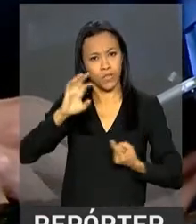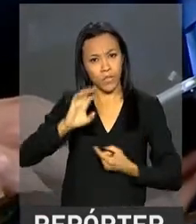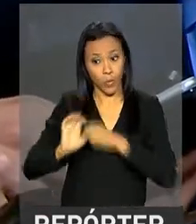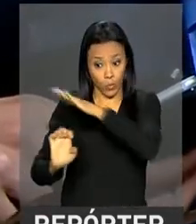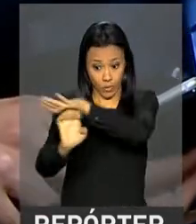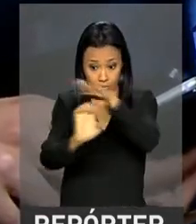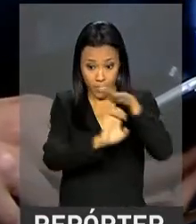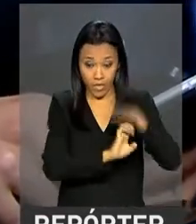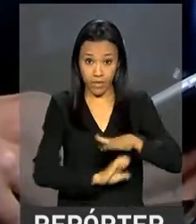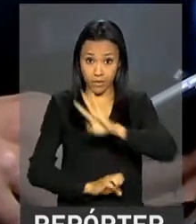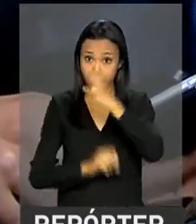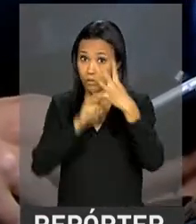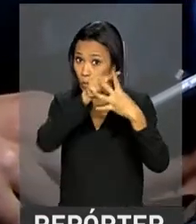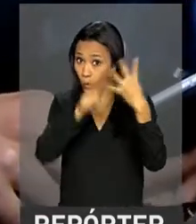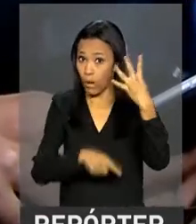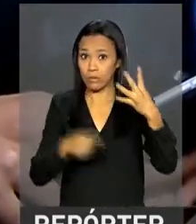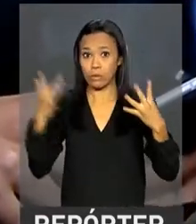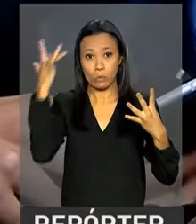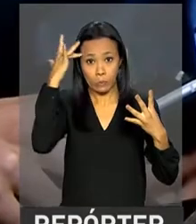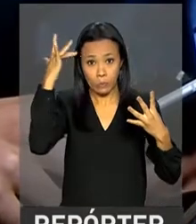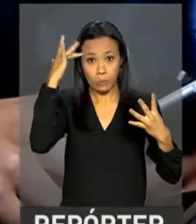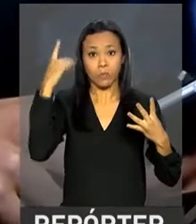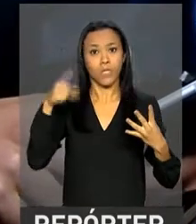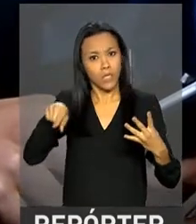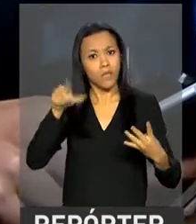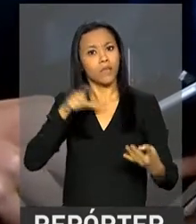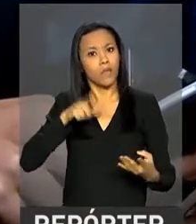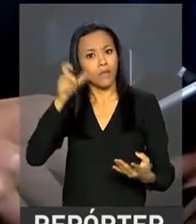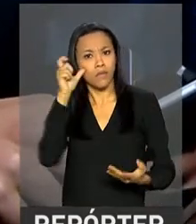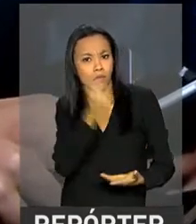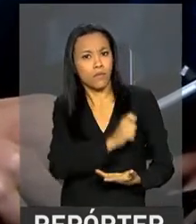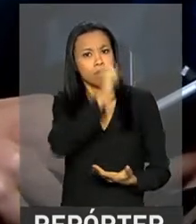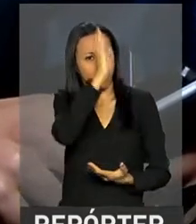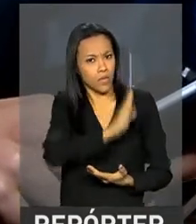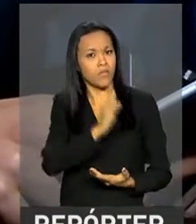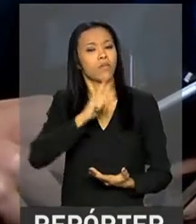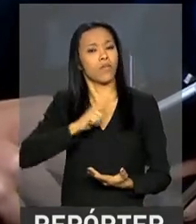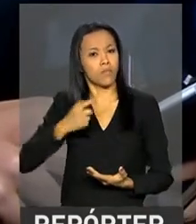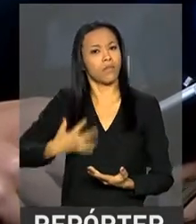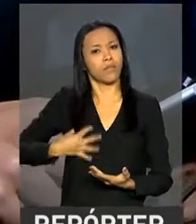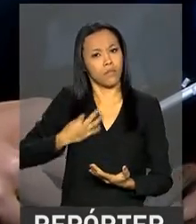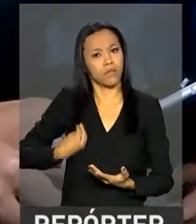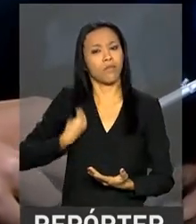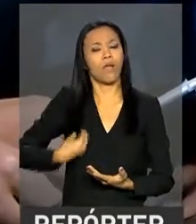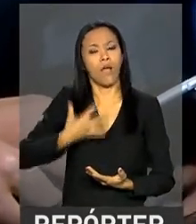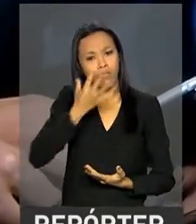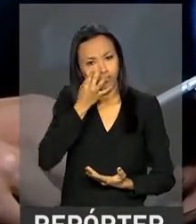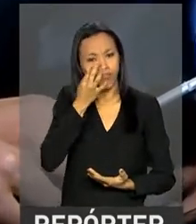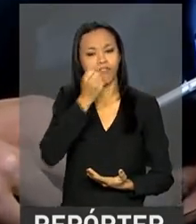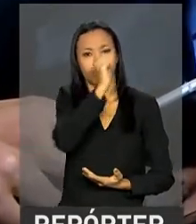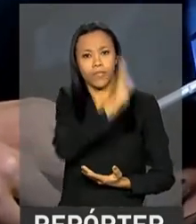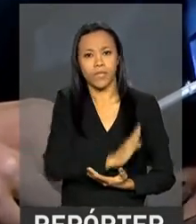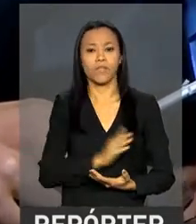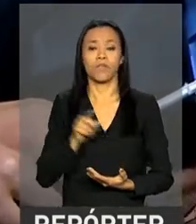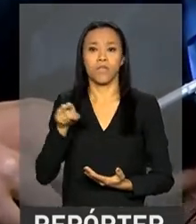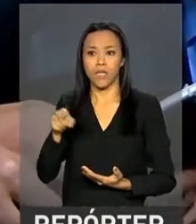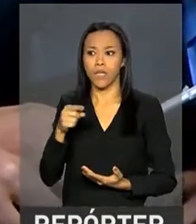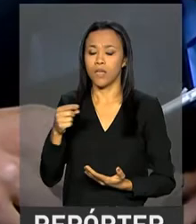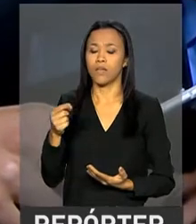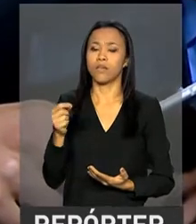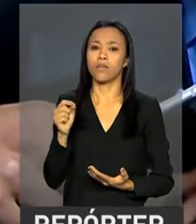4 grandes empresas chinesas que estão investindo no Brasil e querem investir cada vez mais, revelando uma confiança